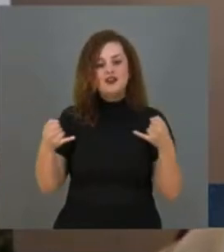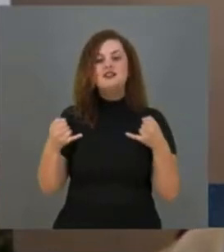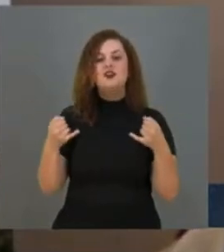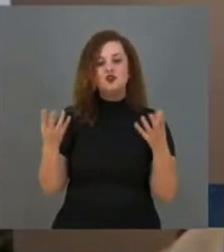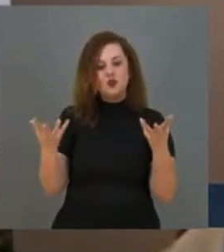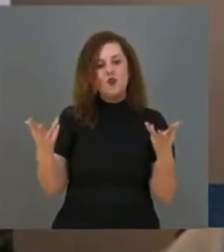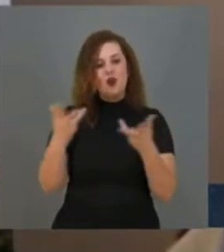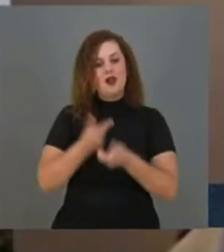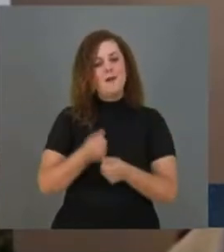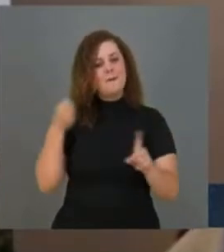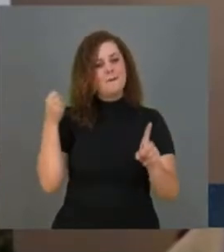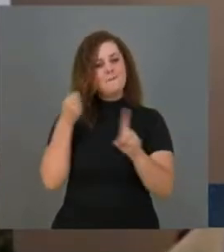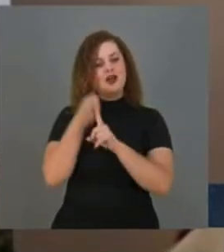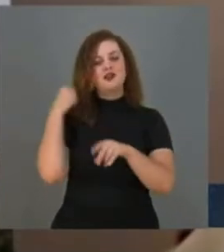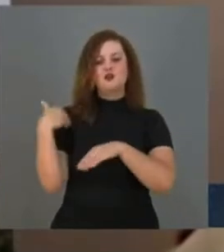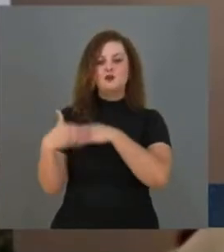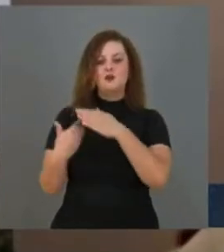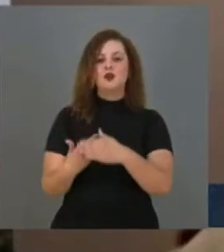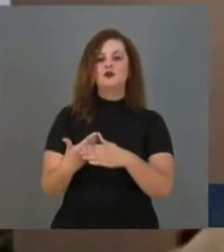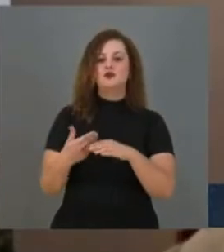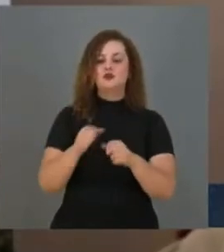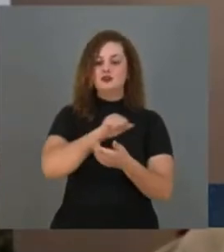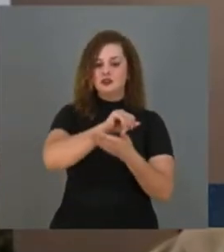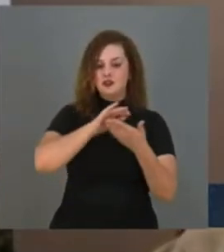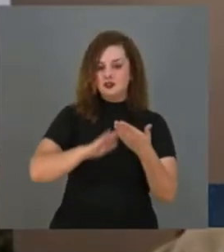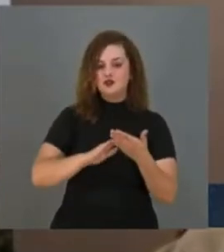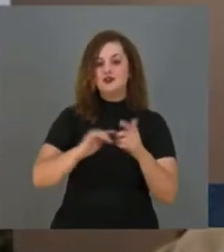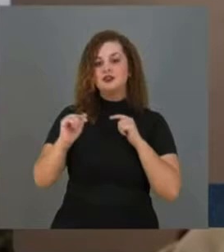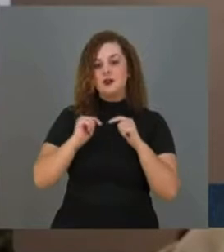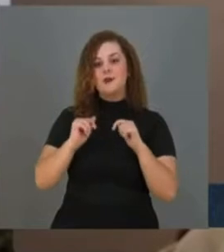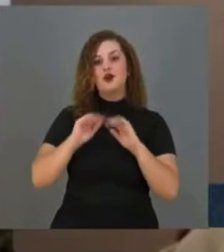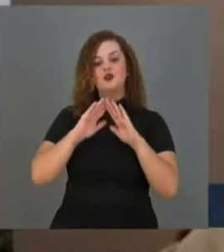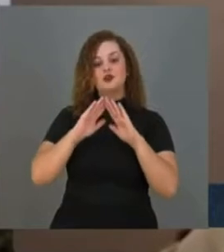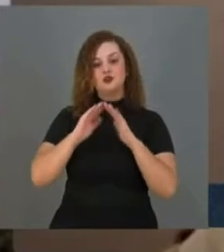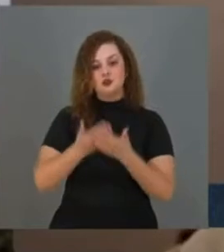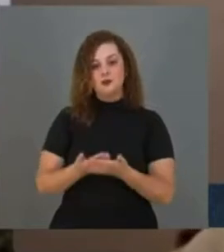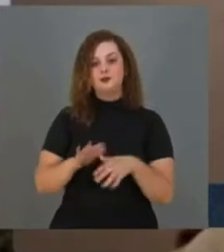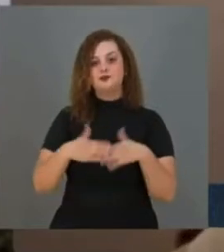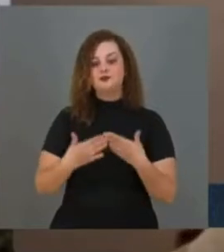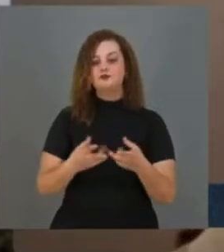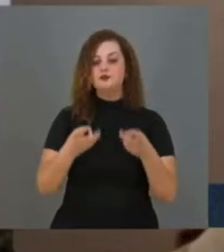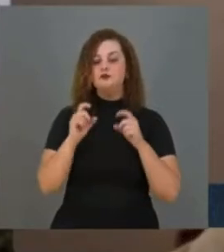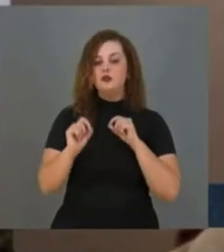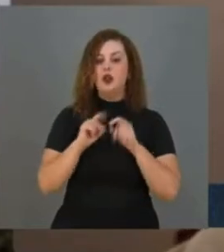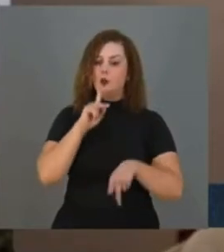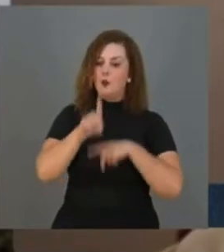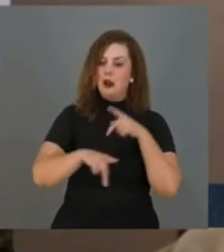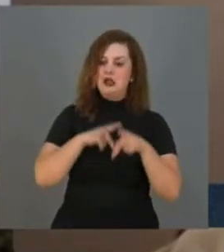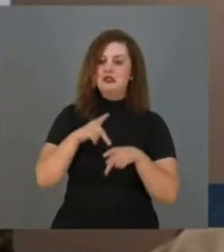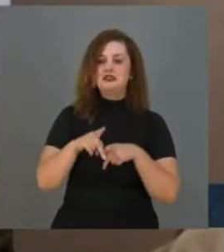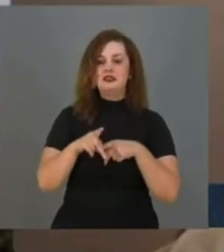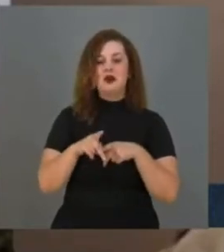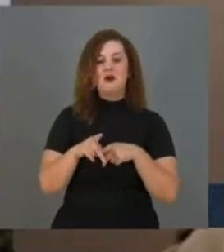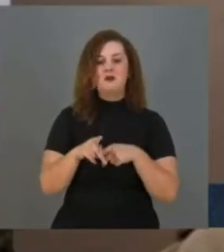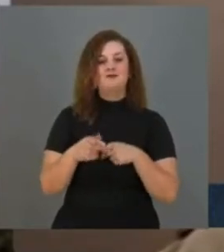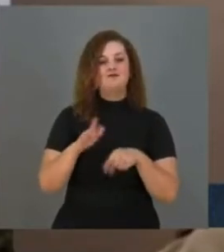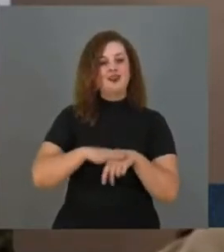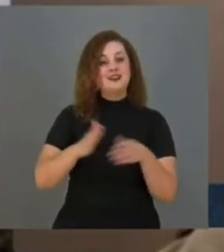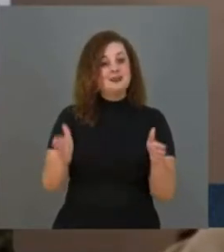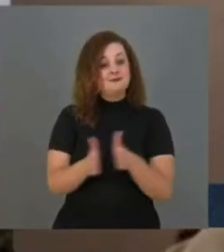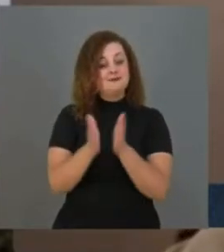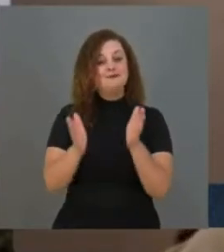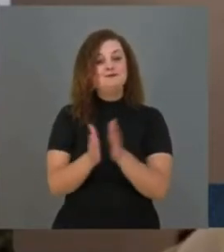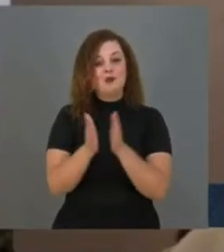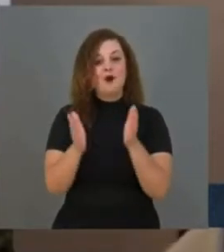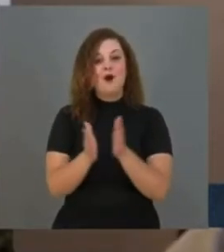impactaram o desenvolvimento das atividades escolares, né? Como era de se esperar, a população menos assistida financeiramente, e